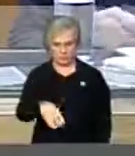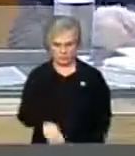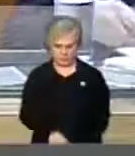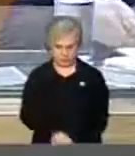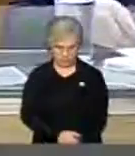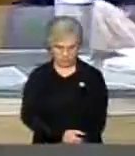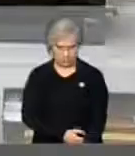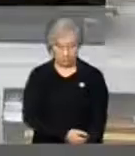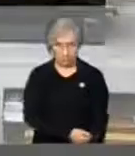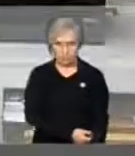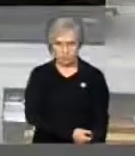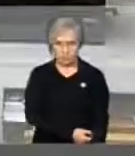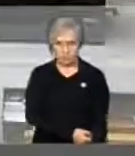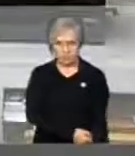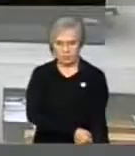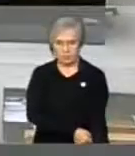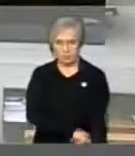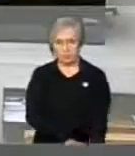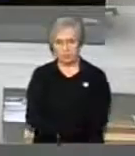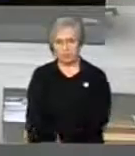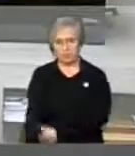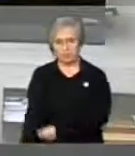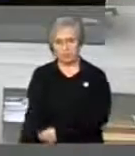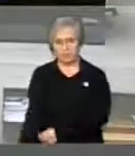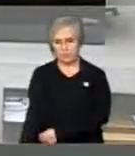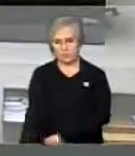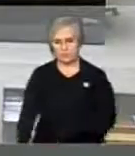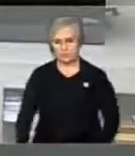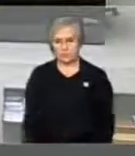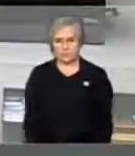mesmo meso